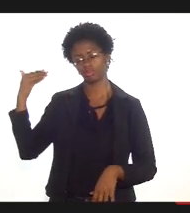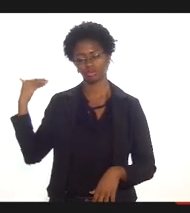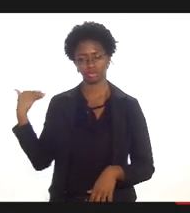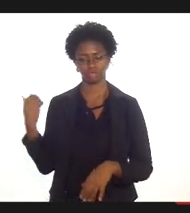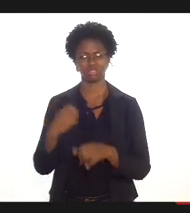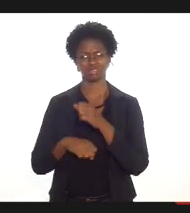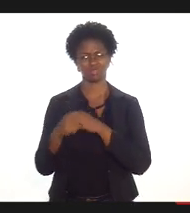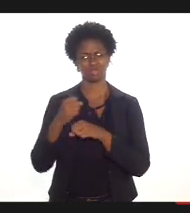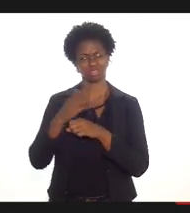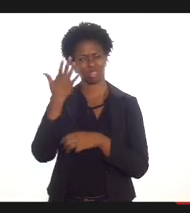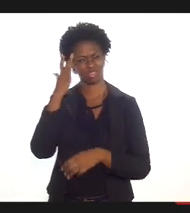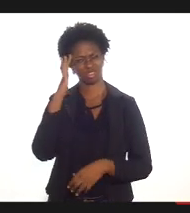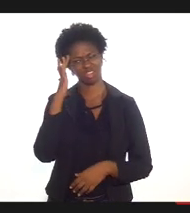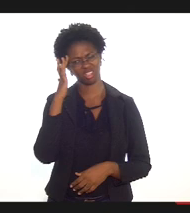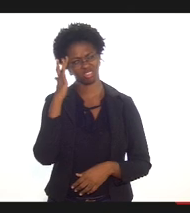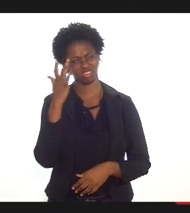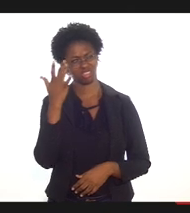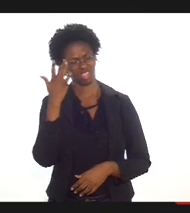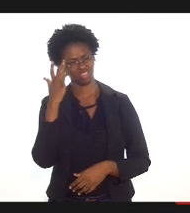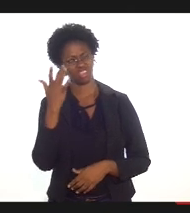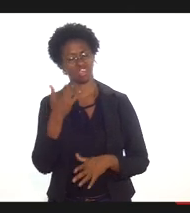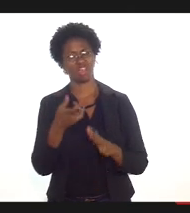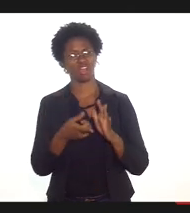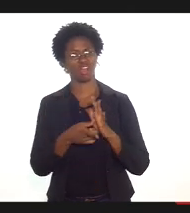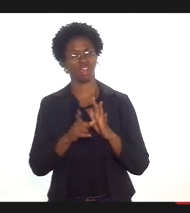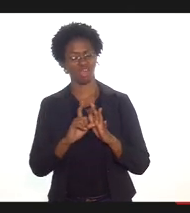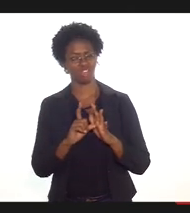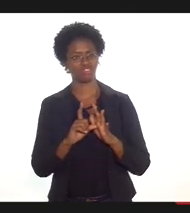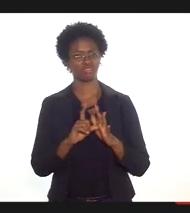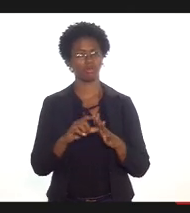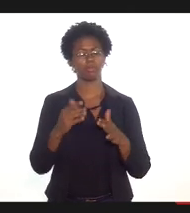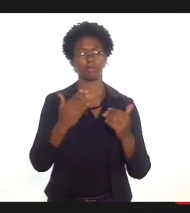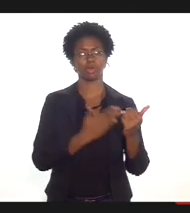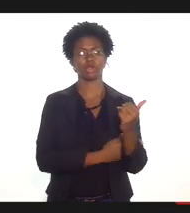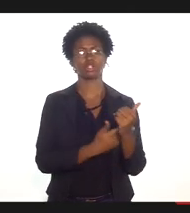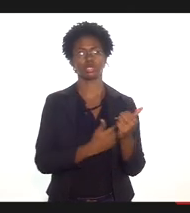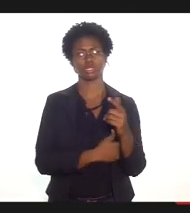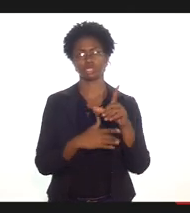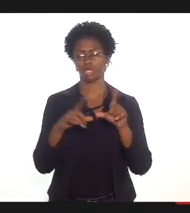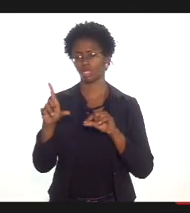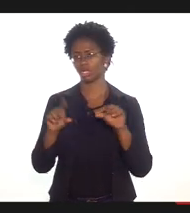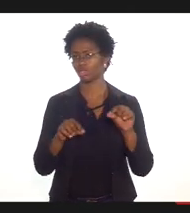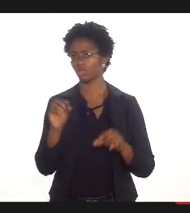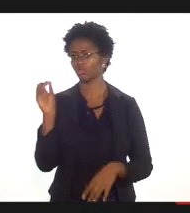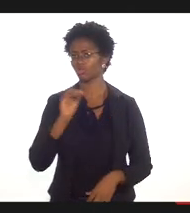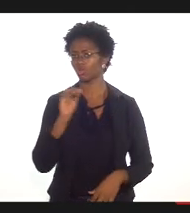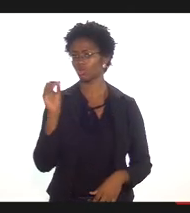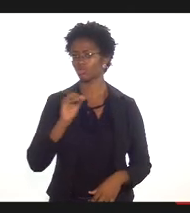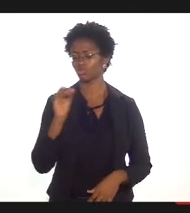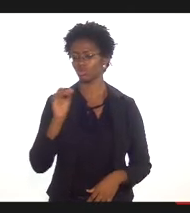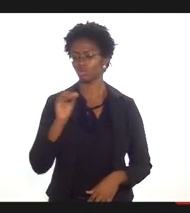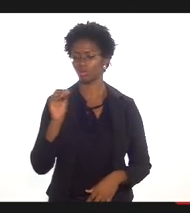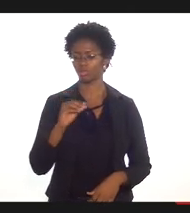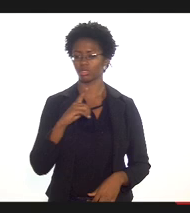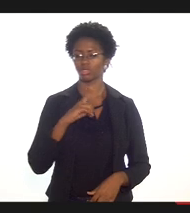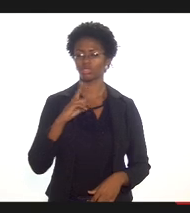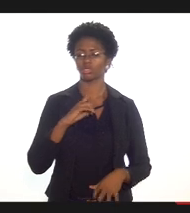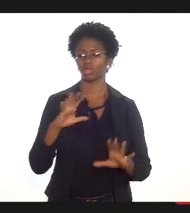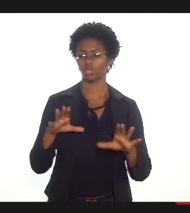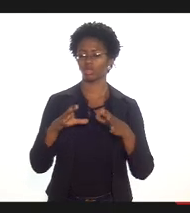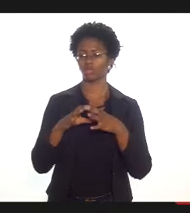passado, se eu não me engano, antes do processo eleitoral de outubro, foi instituída uma comissão